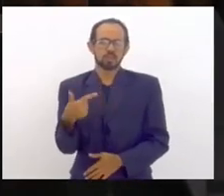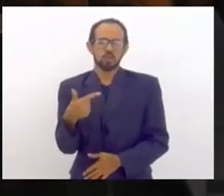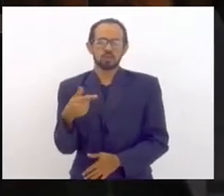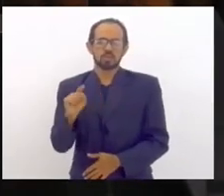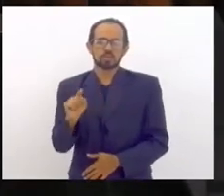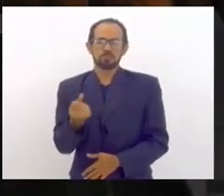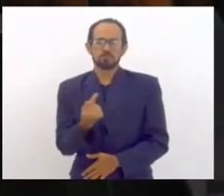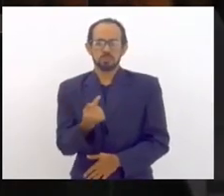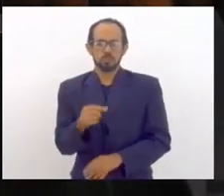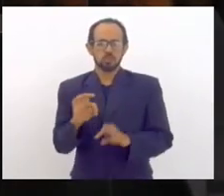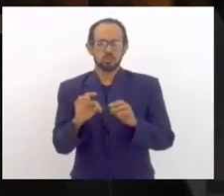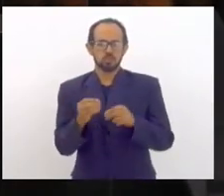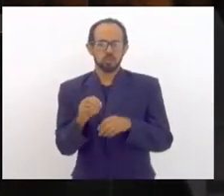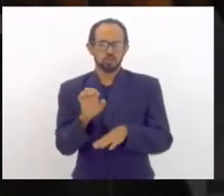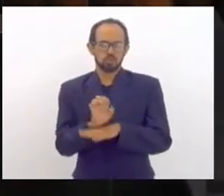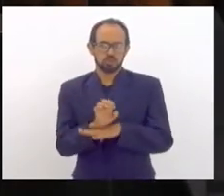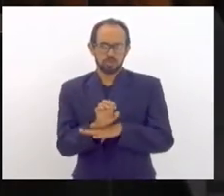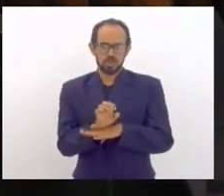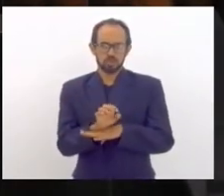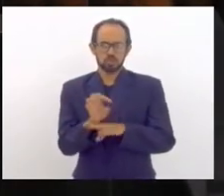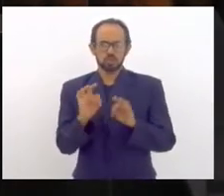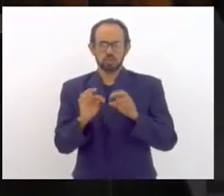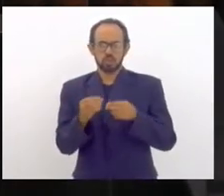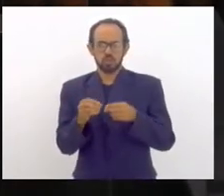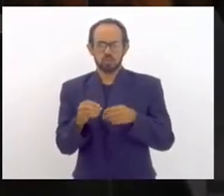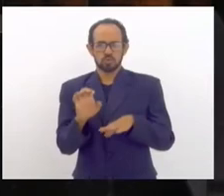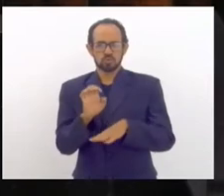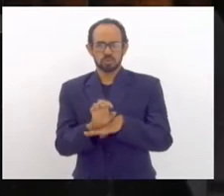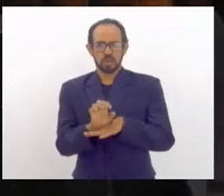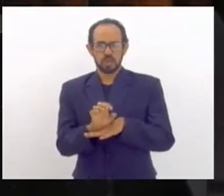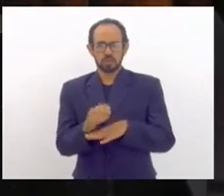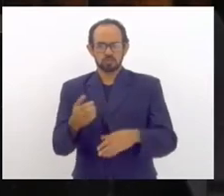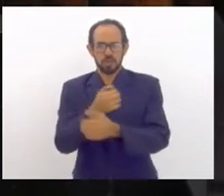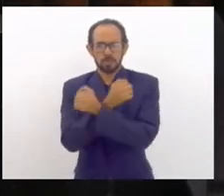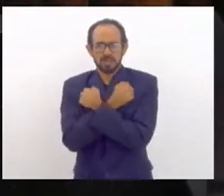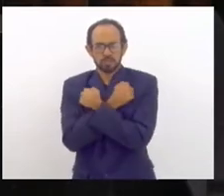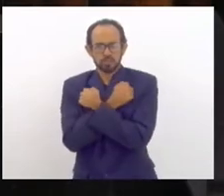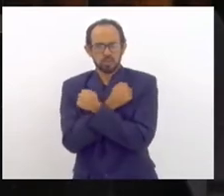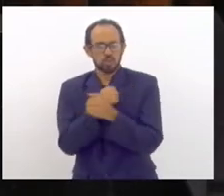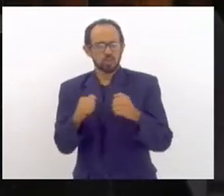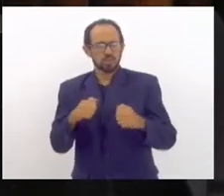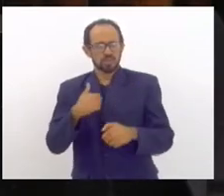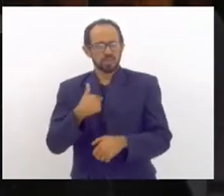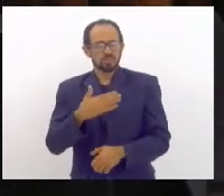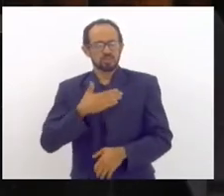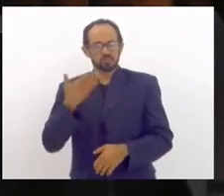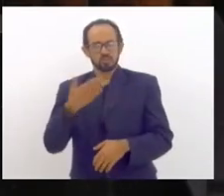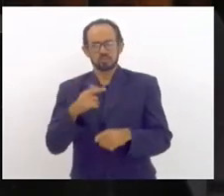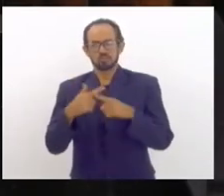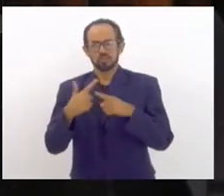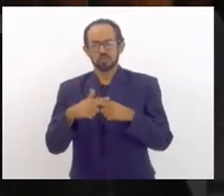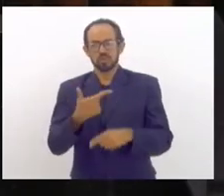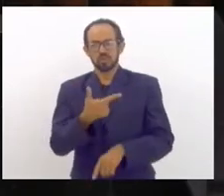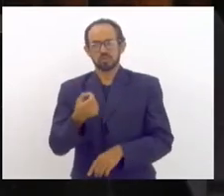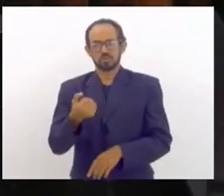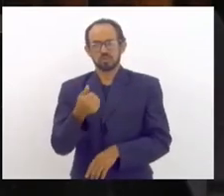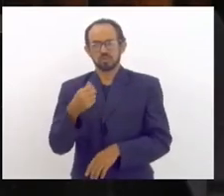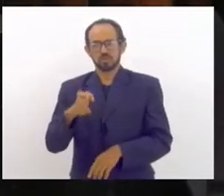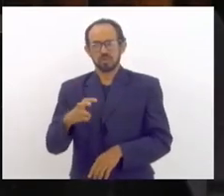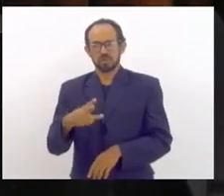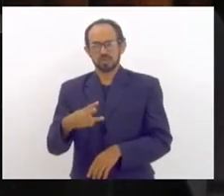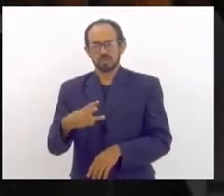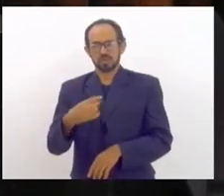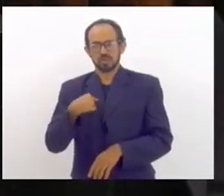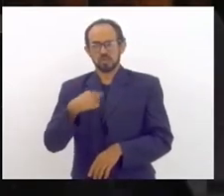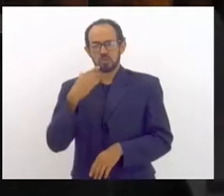no Estado do Rio de Janeiro. O Estado me abraçou de uma forma que realmente me surpreendeu por 2013, tia Ju. Eu tinha ganho uma eleição